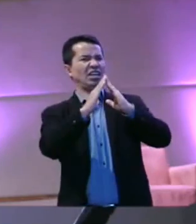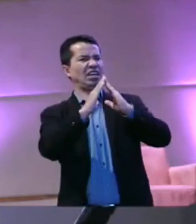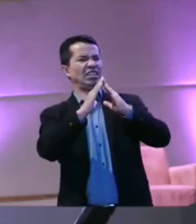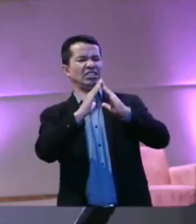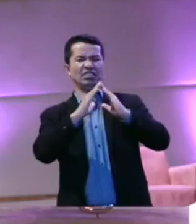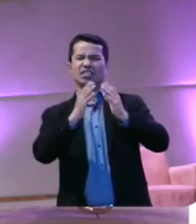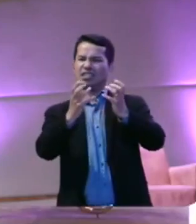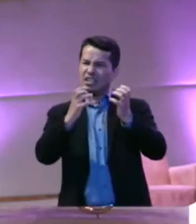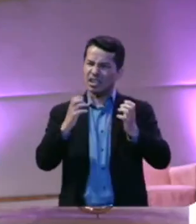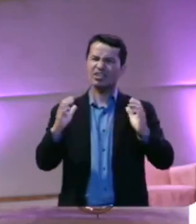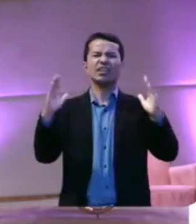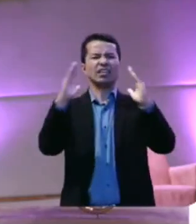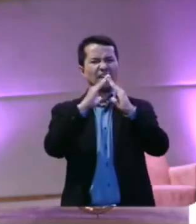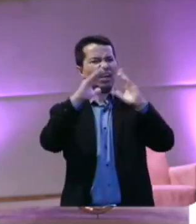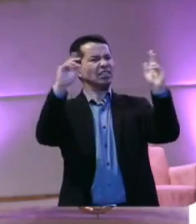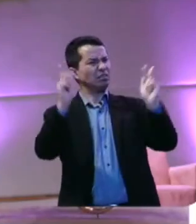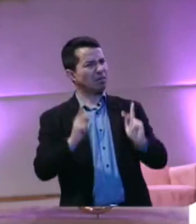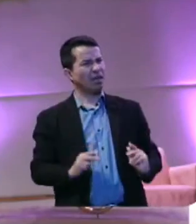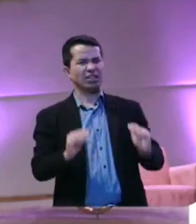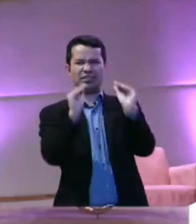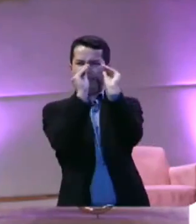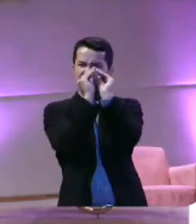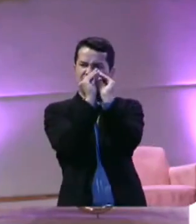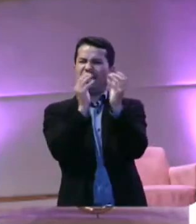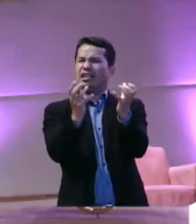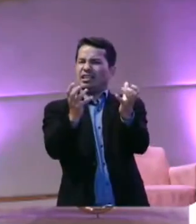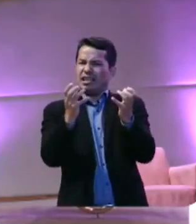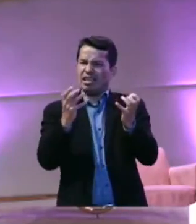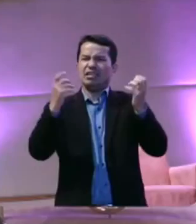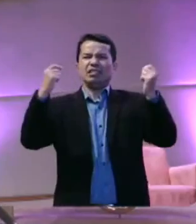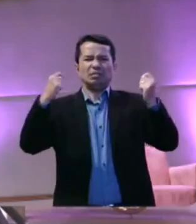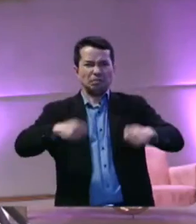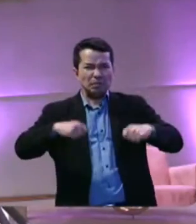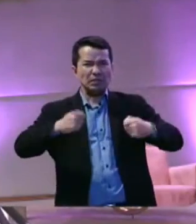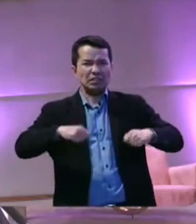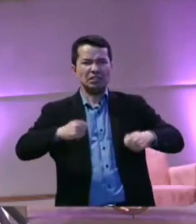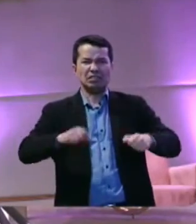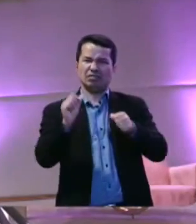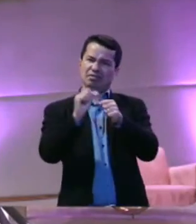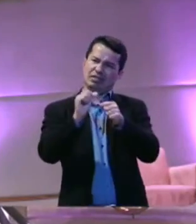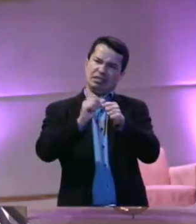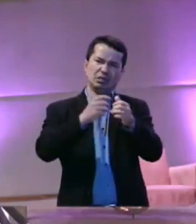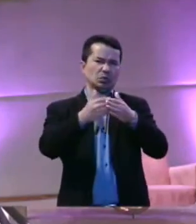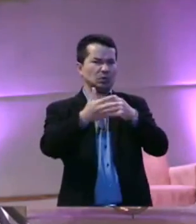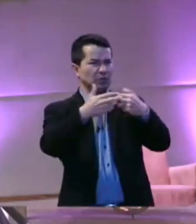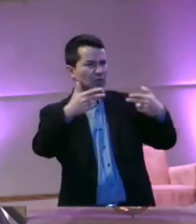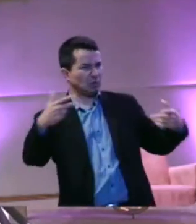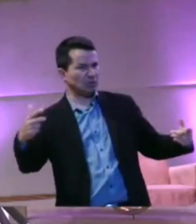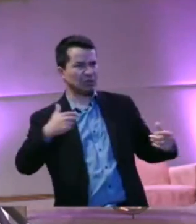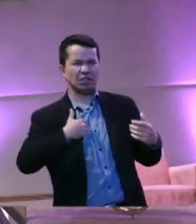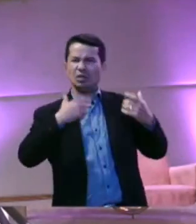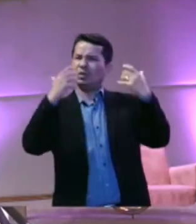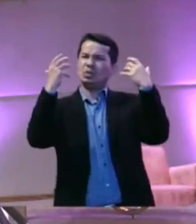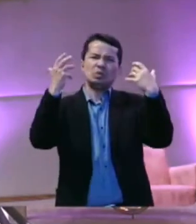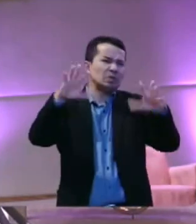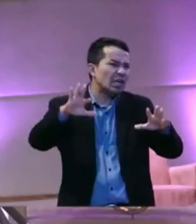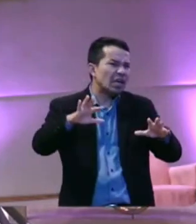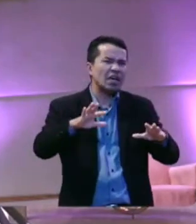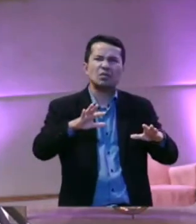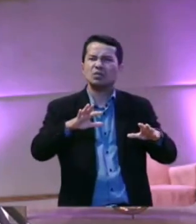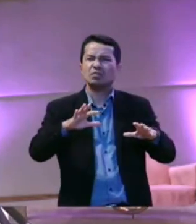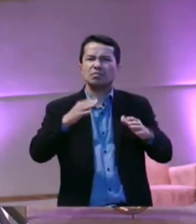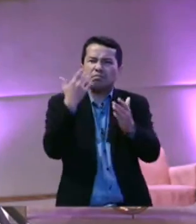paz, eu quero fazer uma casa de paz, eu preciso fazer alguma coisa para não ficar de fora do